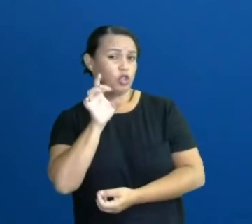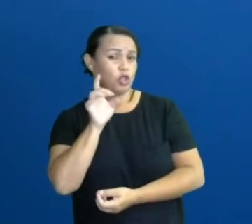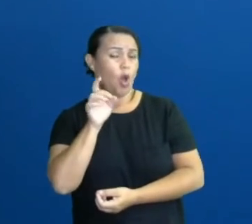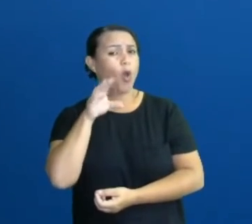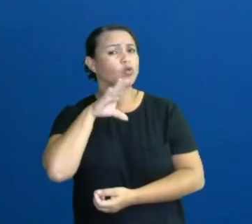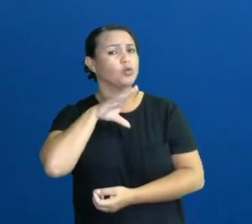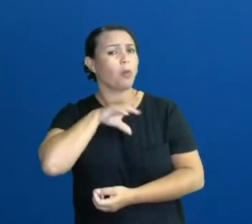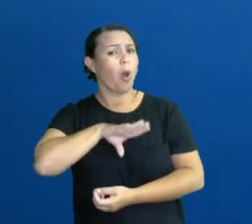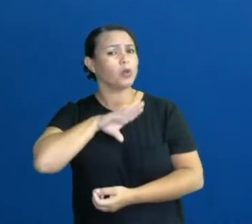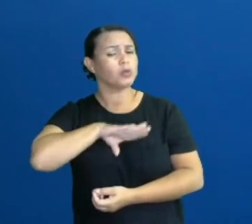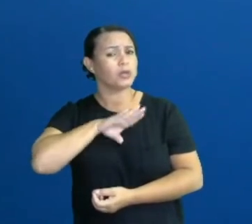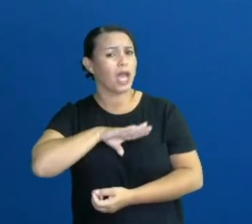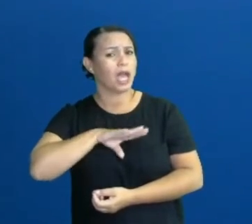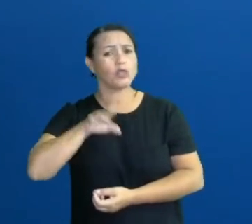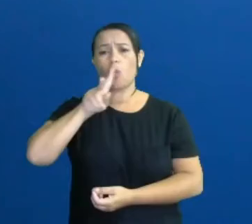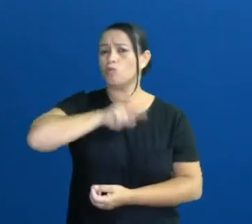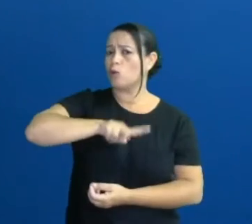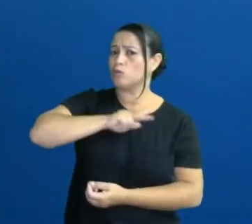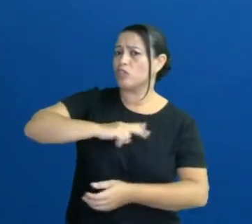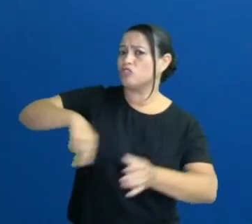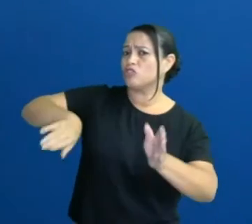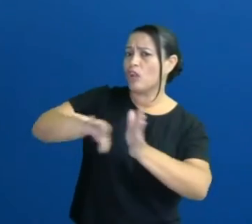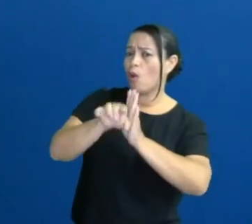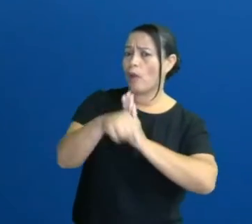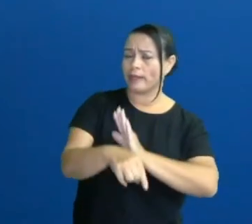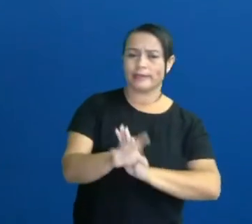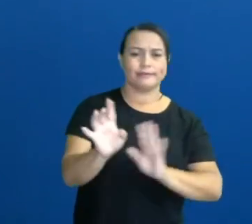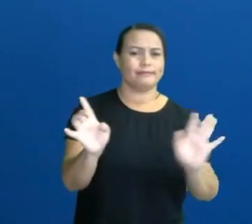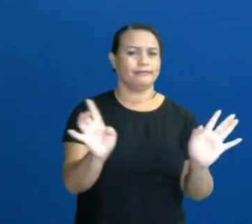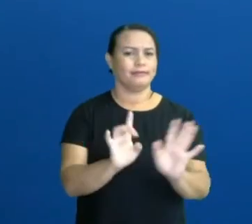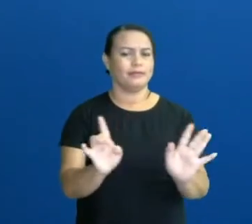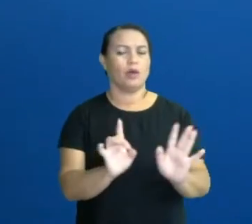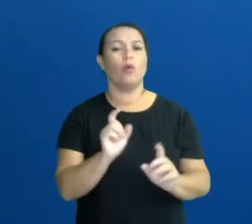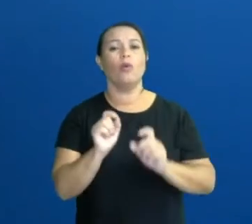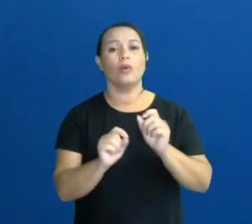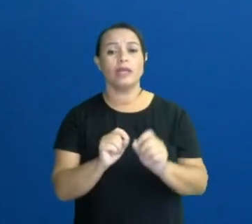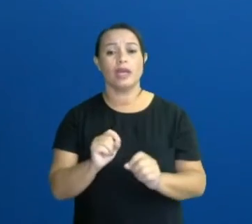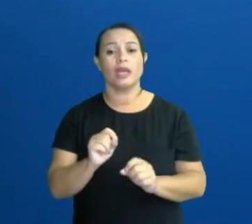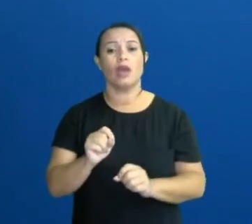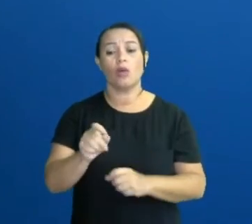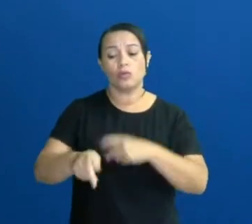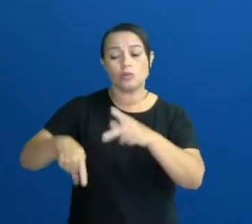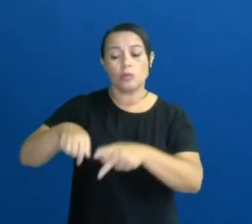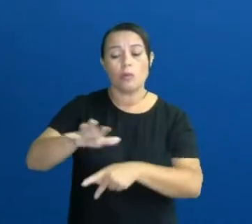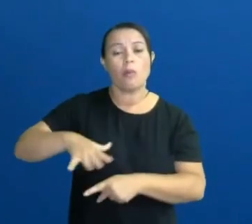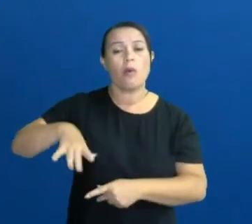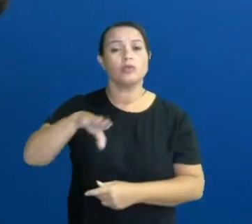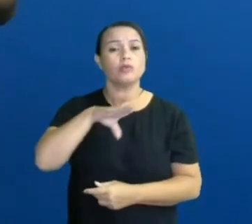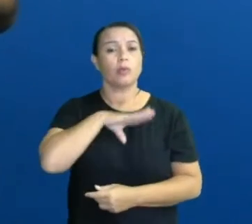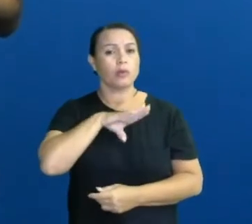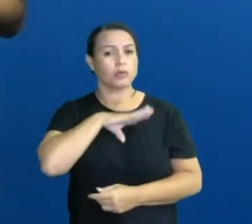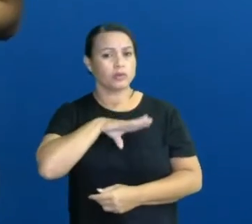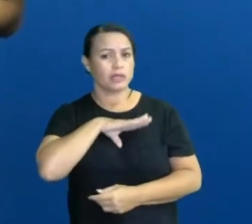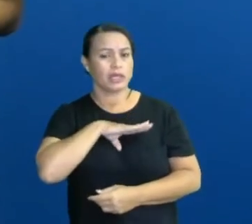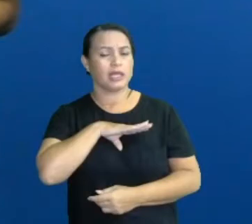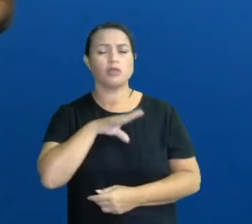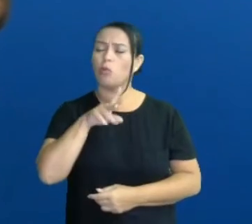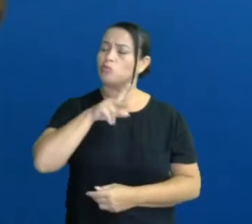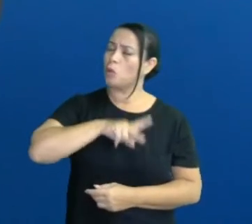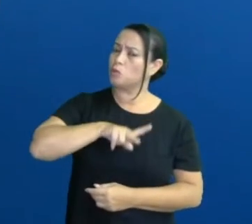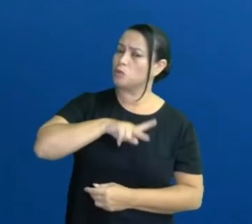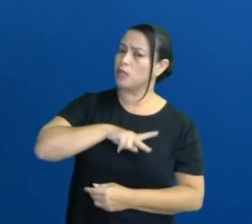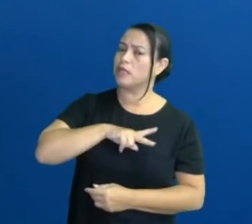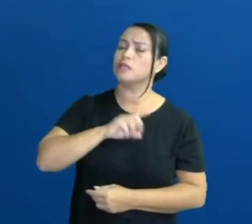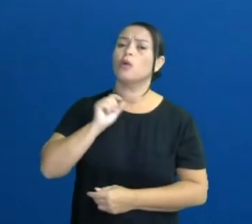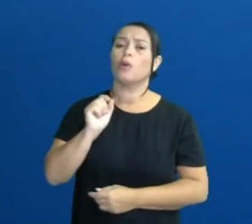povos portugueses tivessem aqui chegado. Não. Os povos portugueses, os